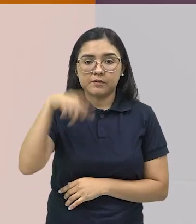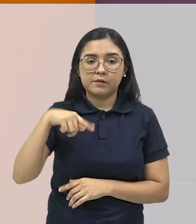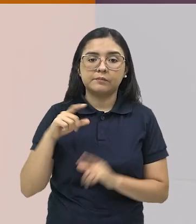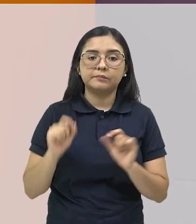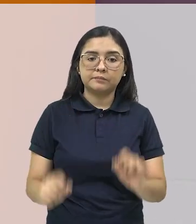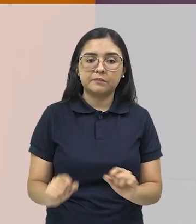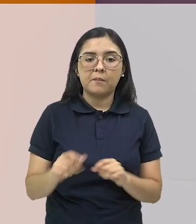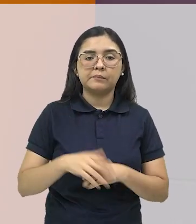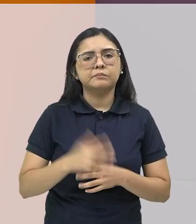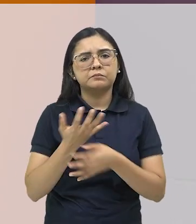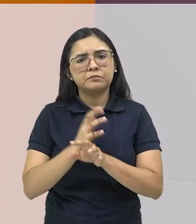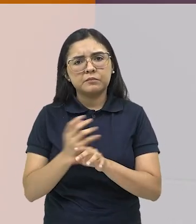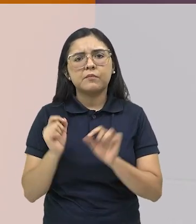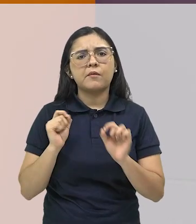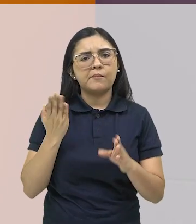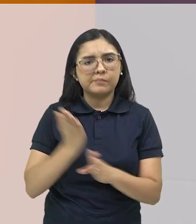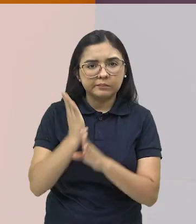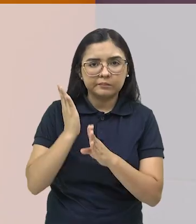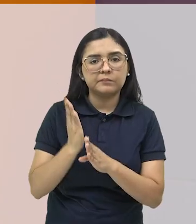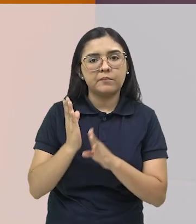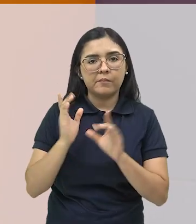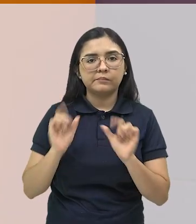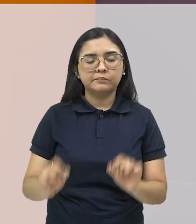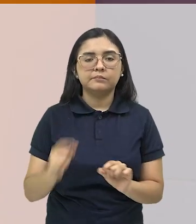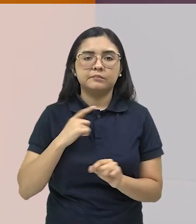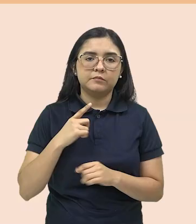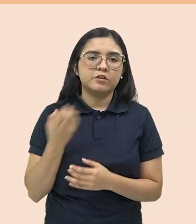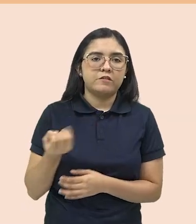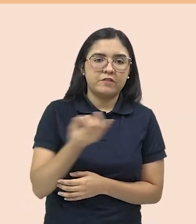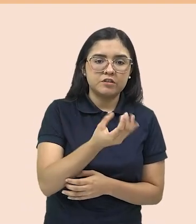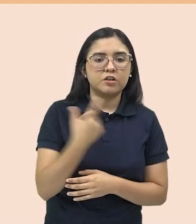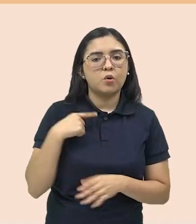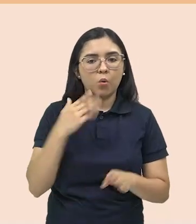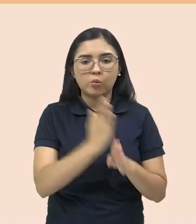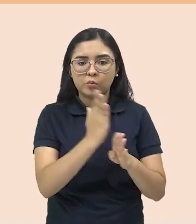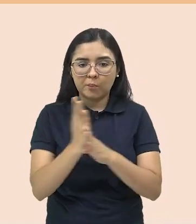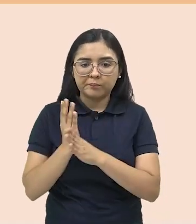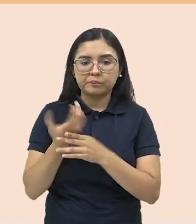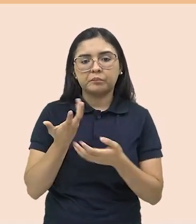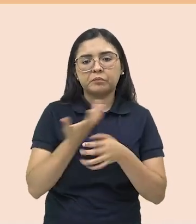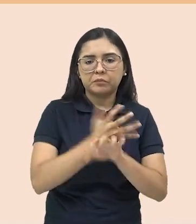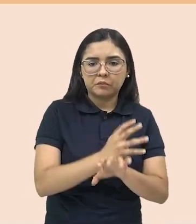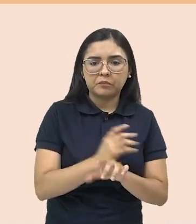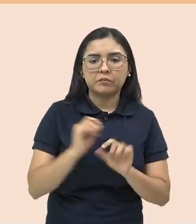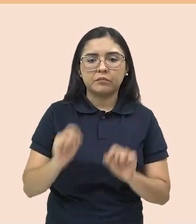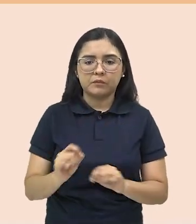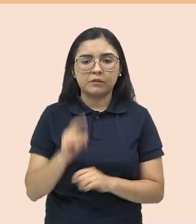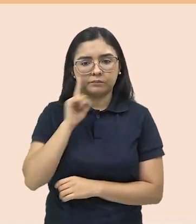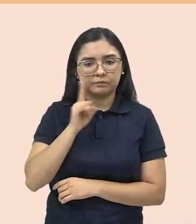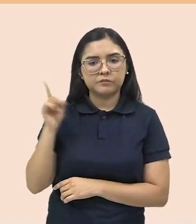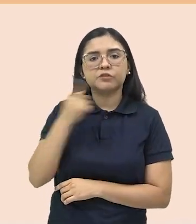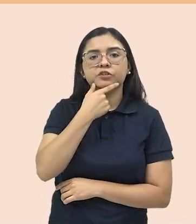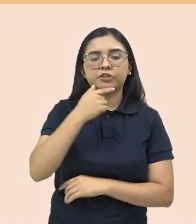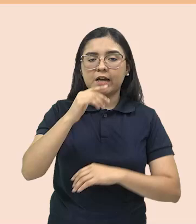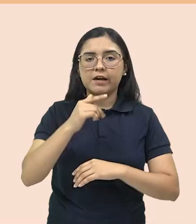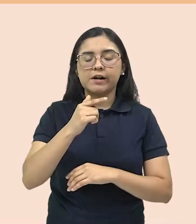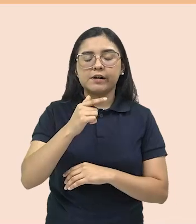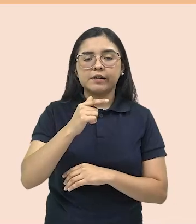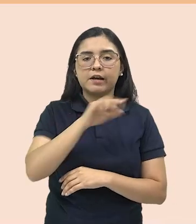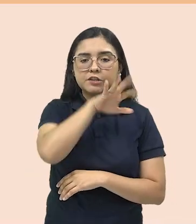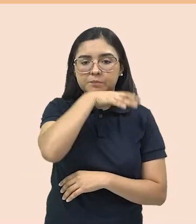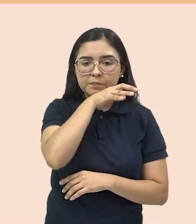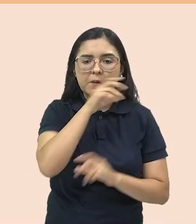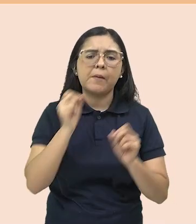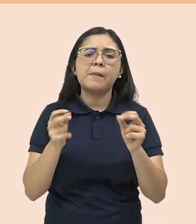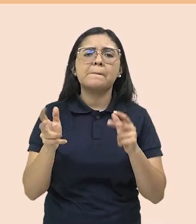foram fósseis que ele encontrou nas suas viagens. Então teve um fóssil de Milodonte, que era uma espécie de uma